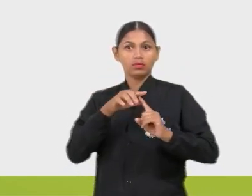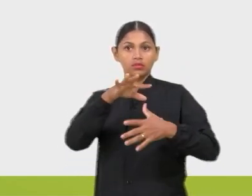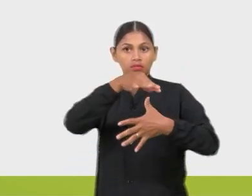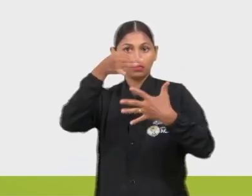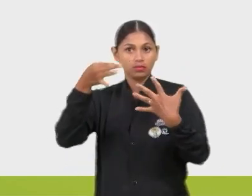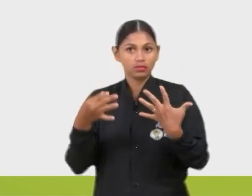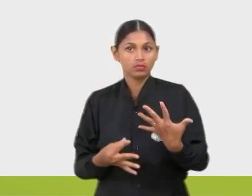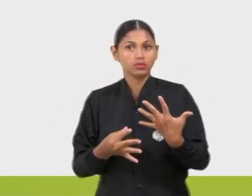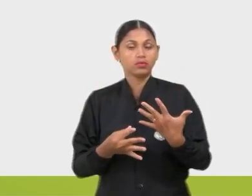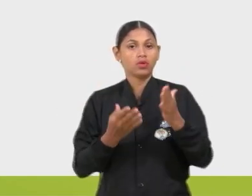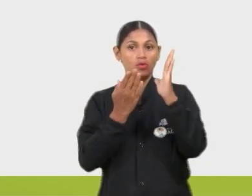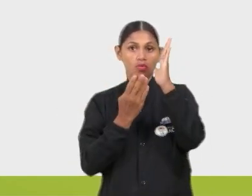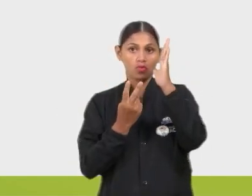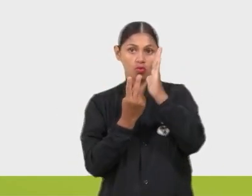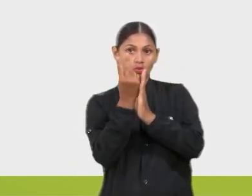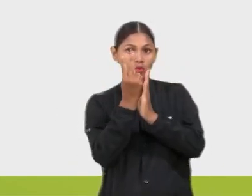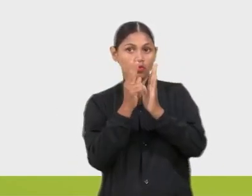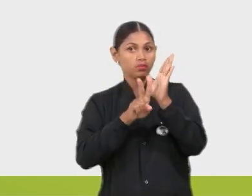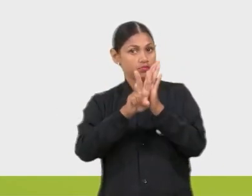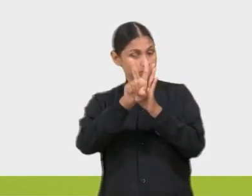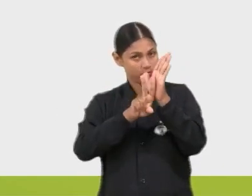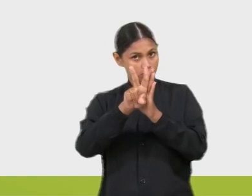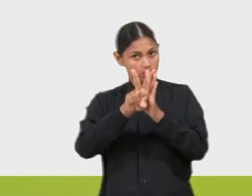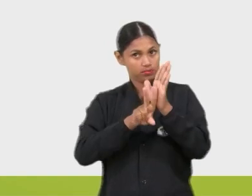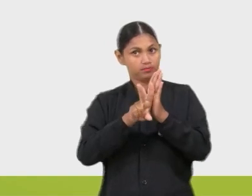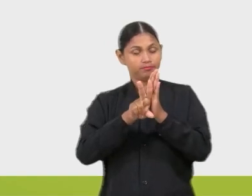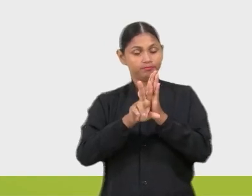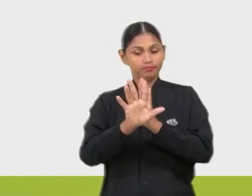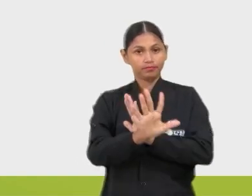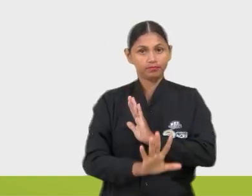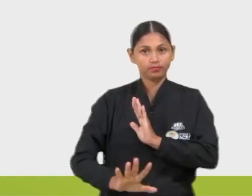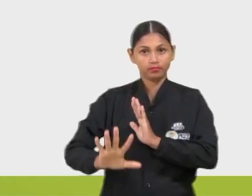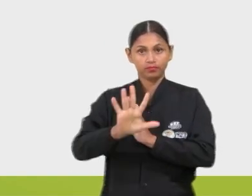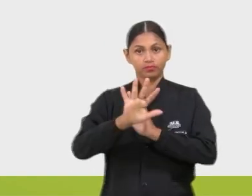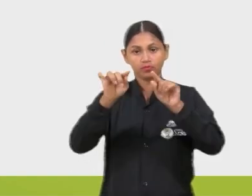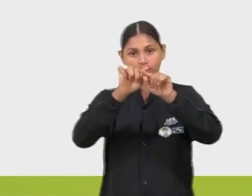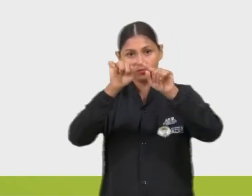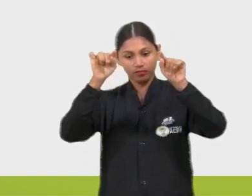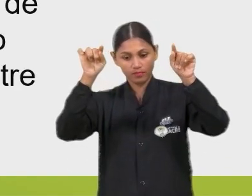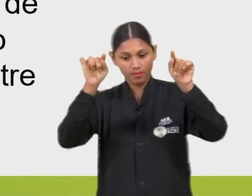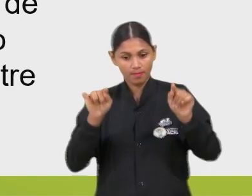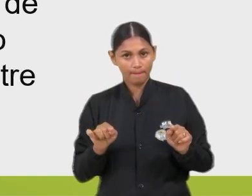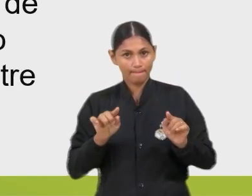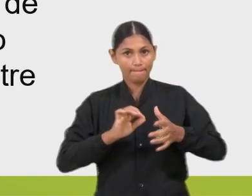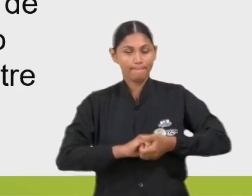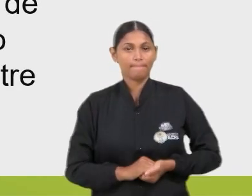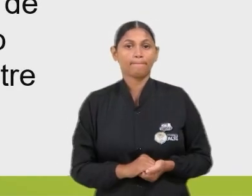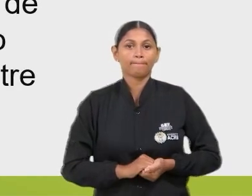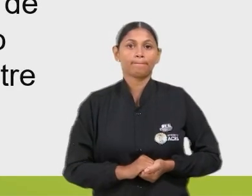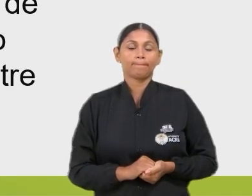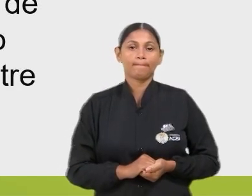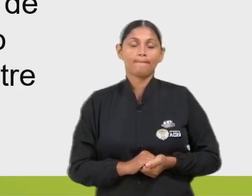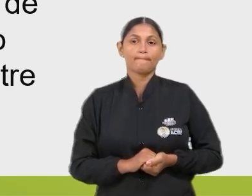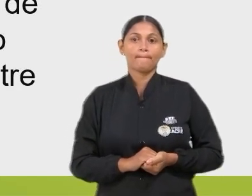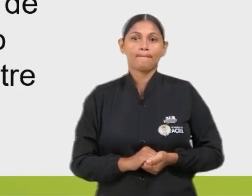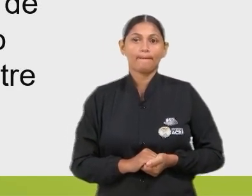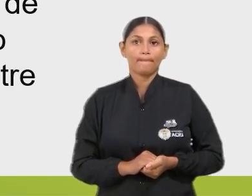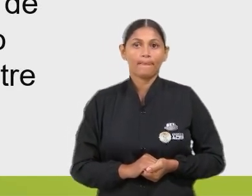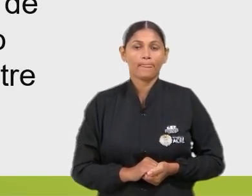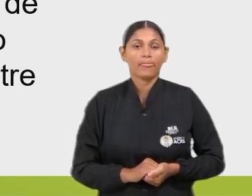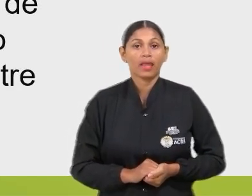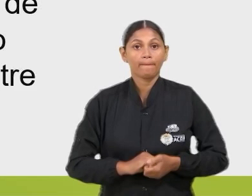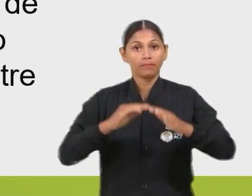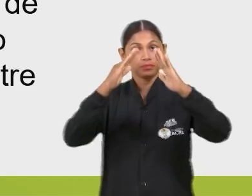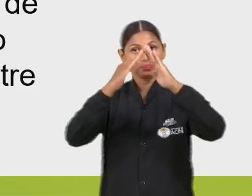trabalhar, e finalmente a ideia de volume e área de esfera, tá bom? Vamos lá. A pirâmide é uma figura